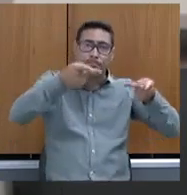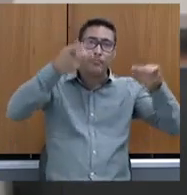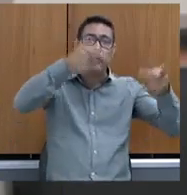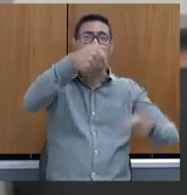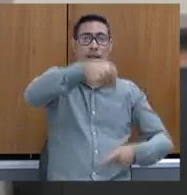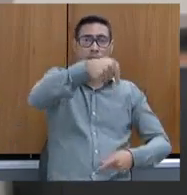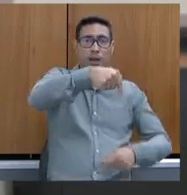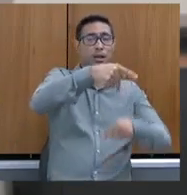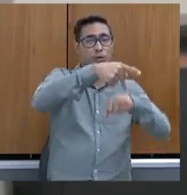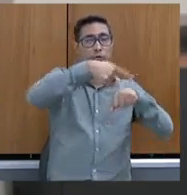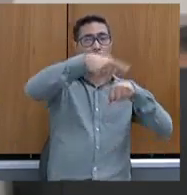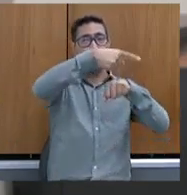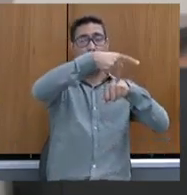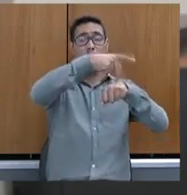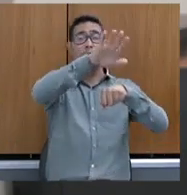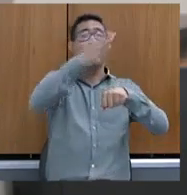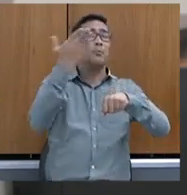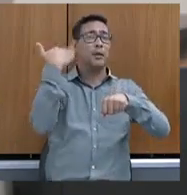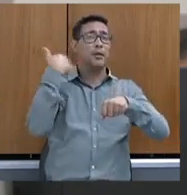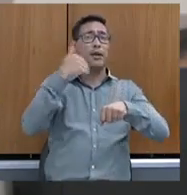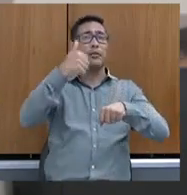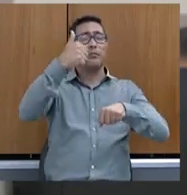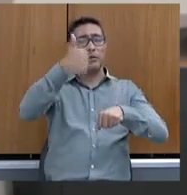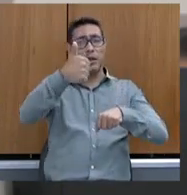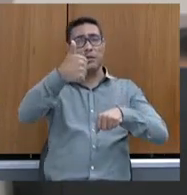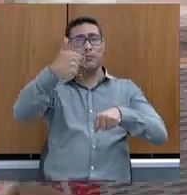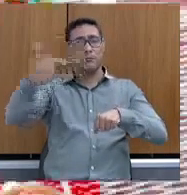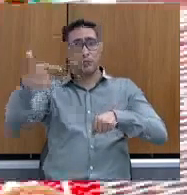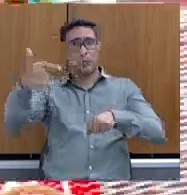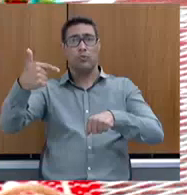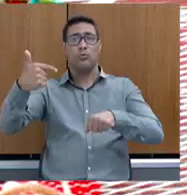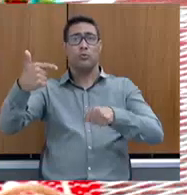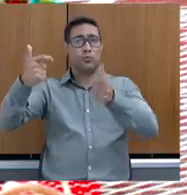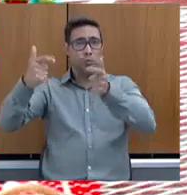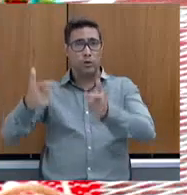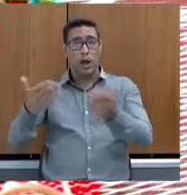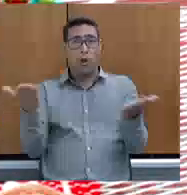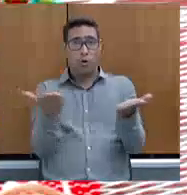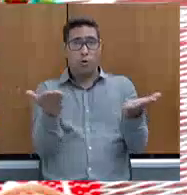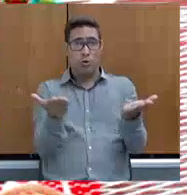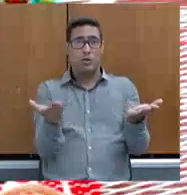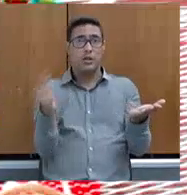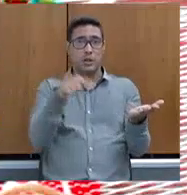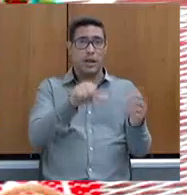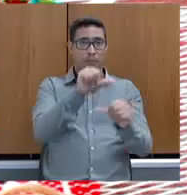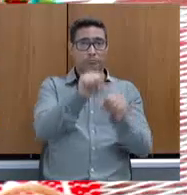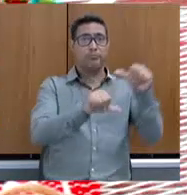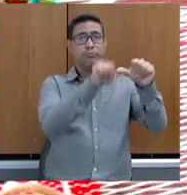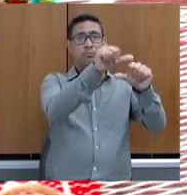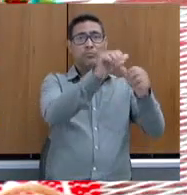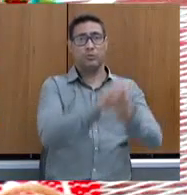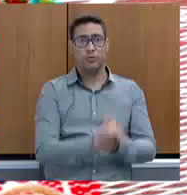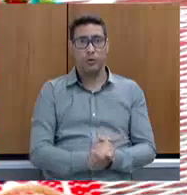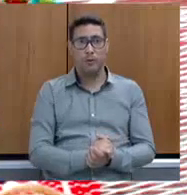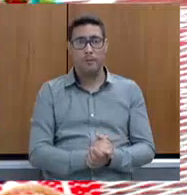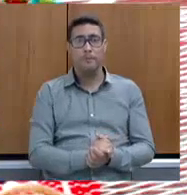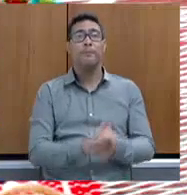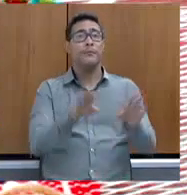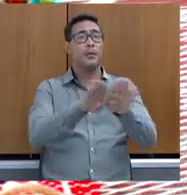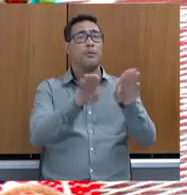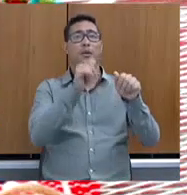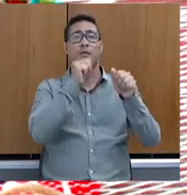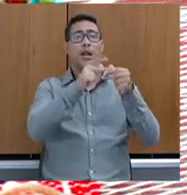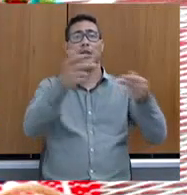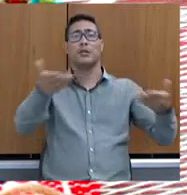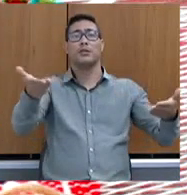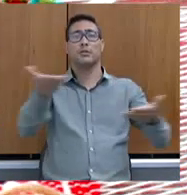um 12º lugar hoje nós somos o segundo destino mais procurado do país no turismo e quero falar da transversalidade com a